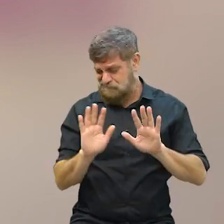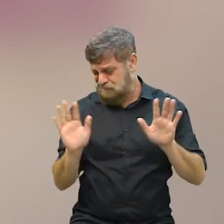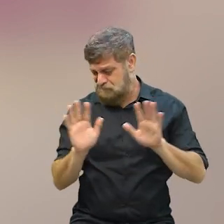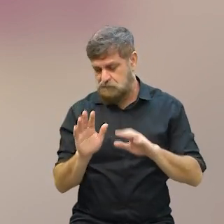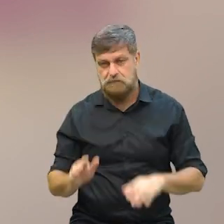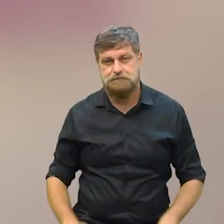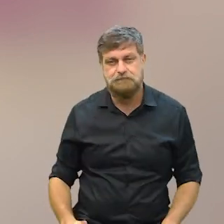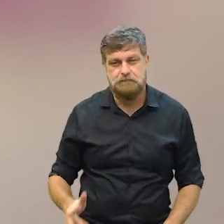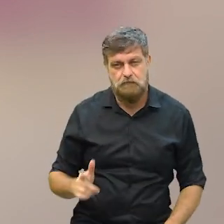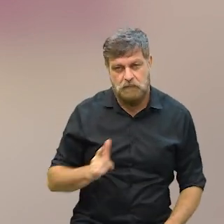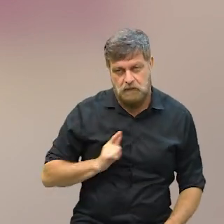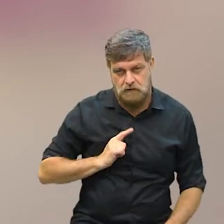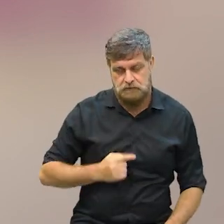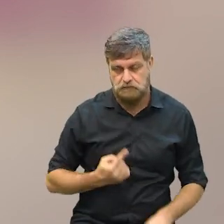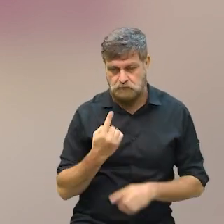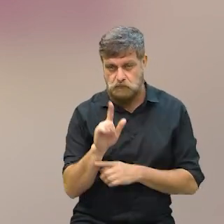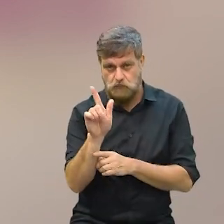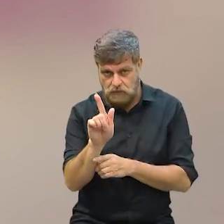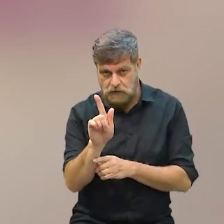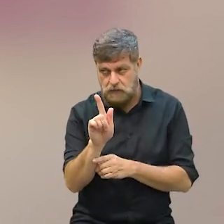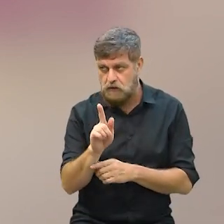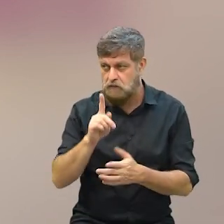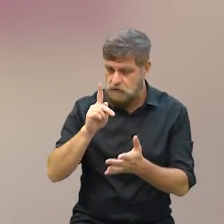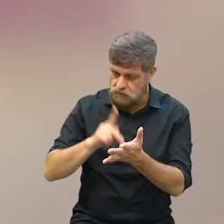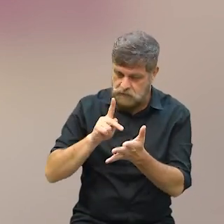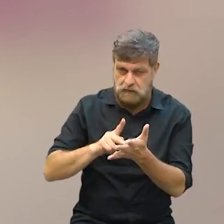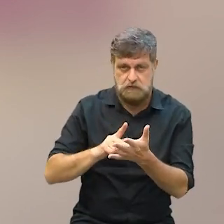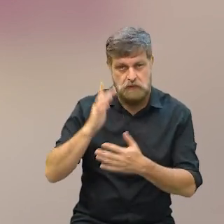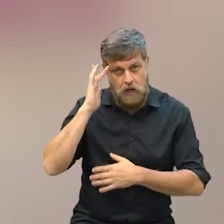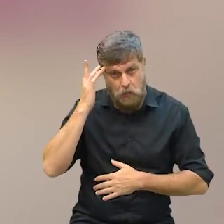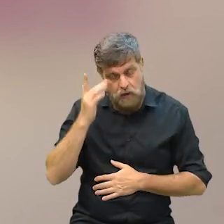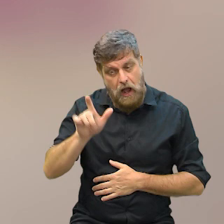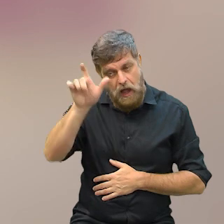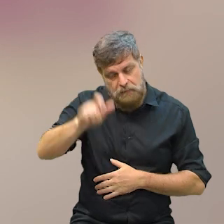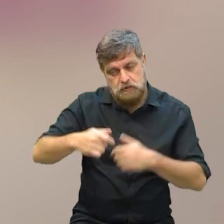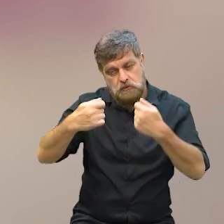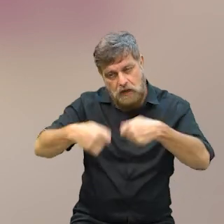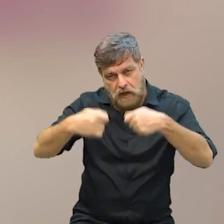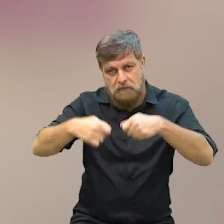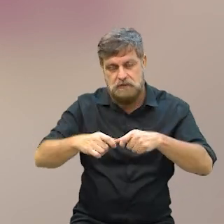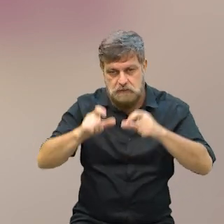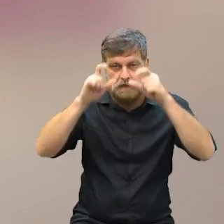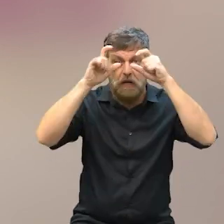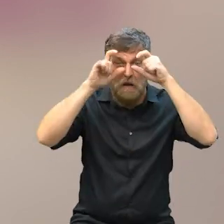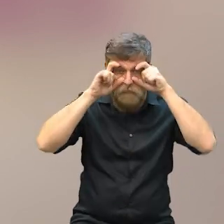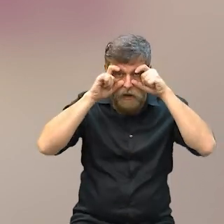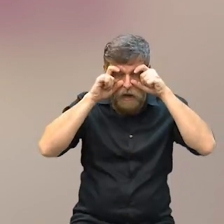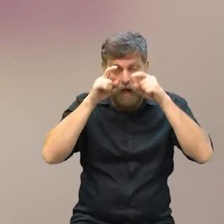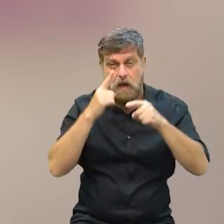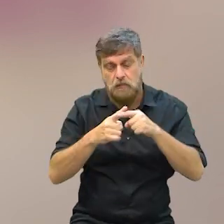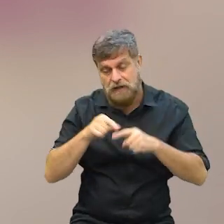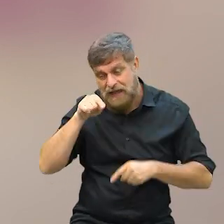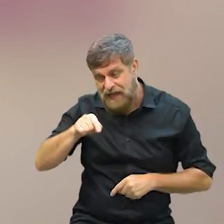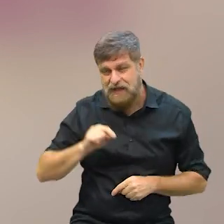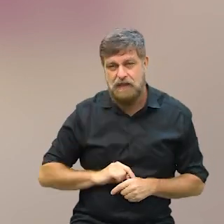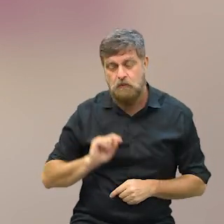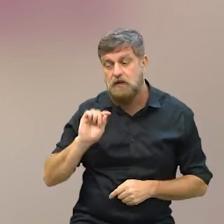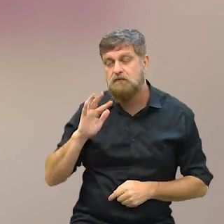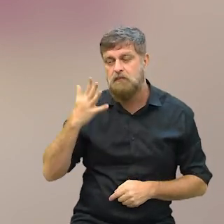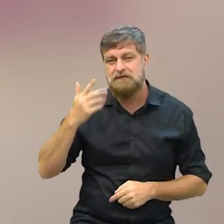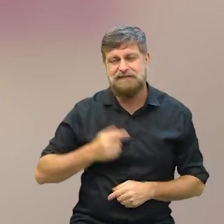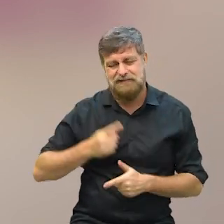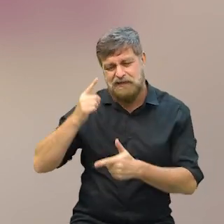usar, outras não. Mas a partir de 1 grau, realmente eu já acho que a pessoa tem que fazer o uso, porque senão ela vai